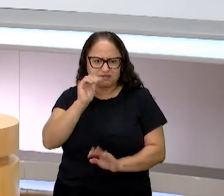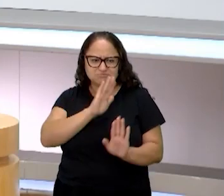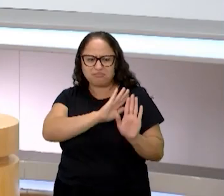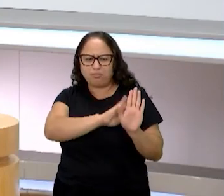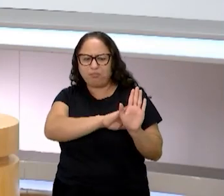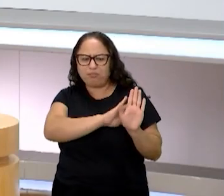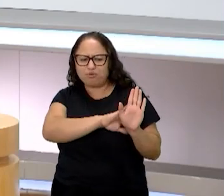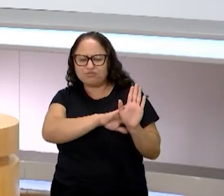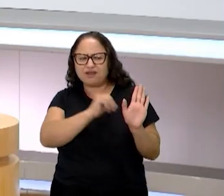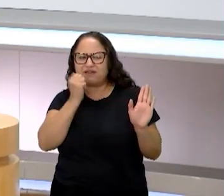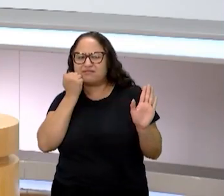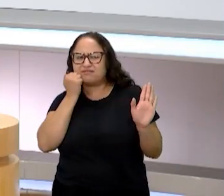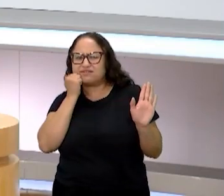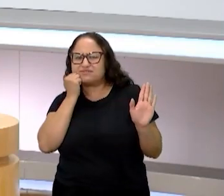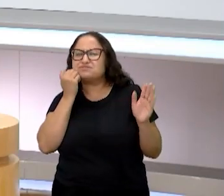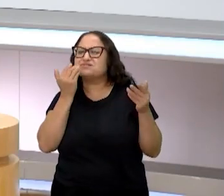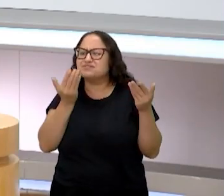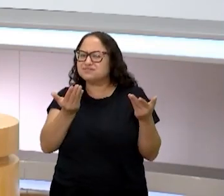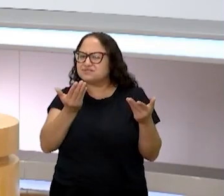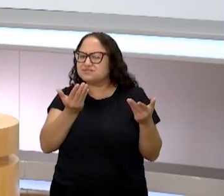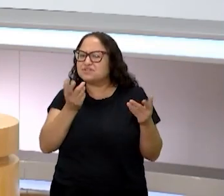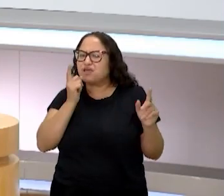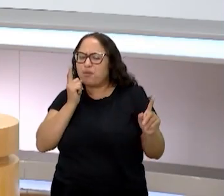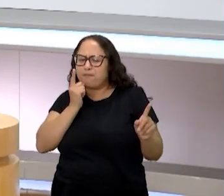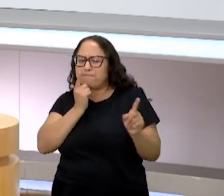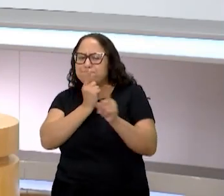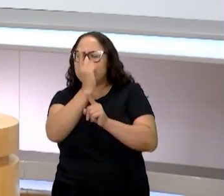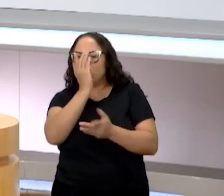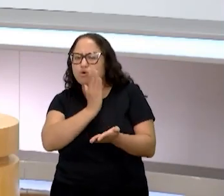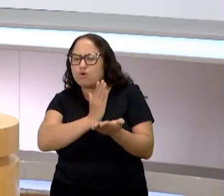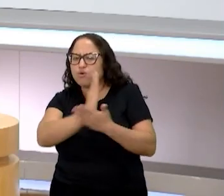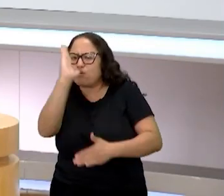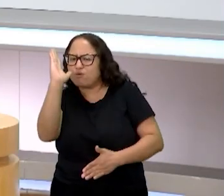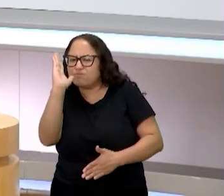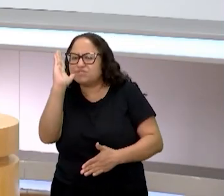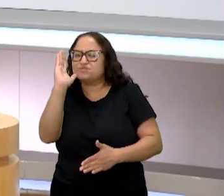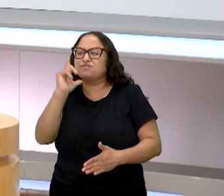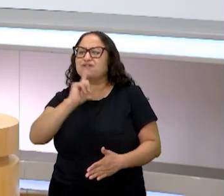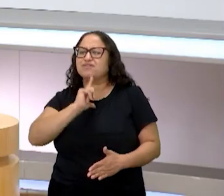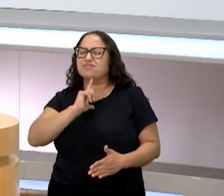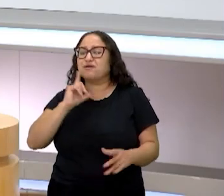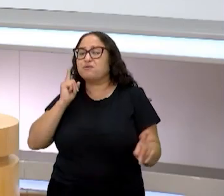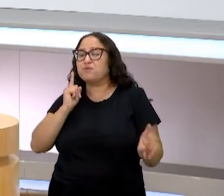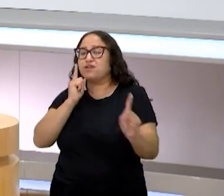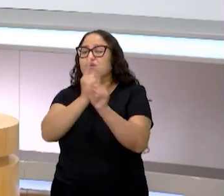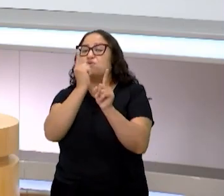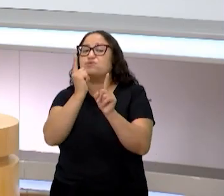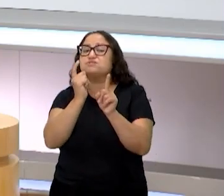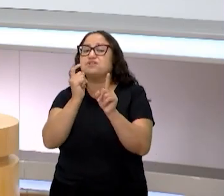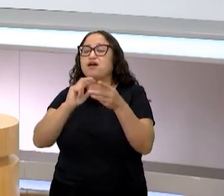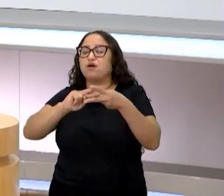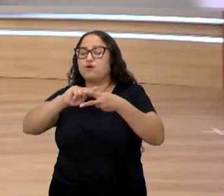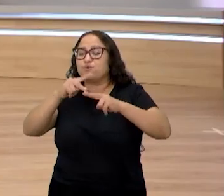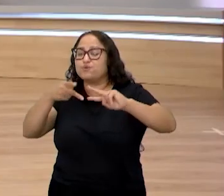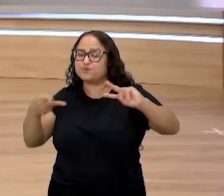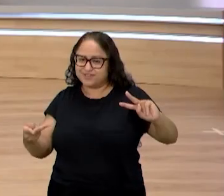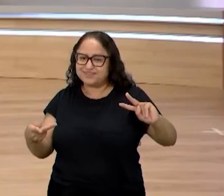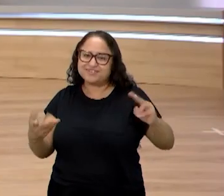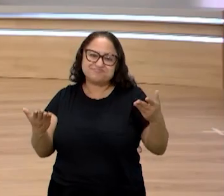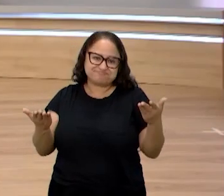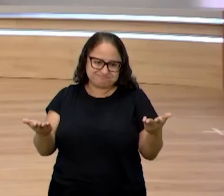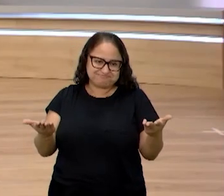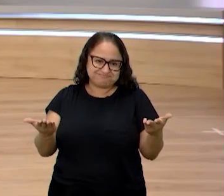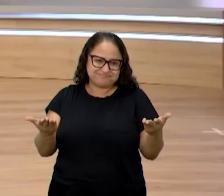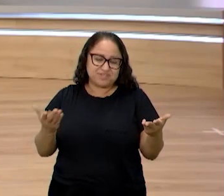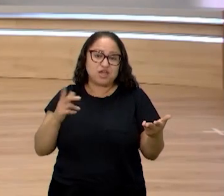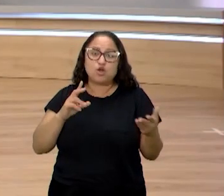trás aí da ciência que foi a que deu o pontapé inicial para a descoberta do DNA, né, para a descoberta